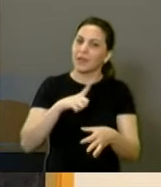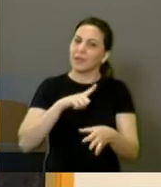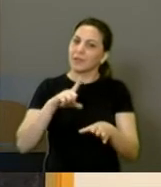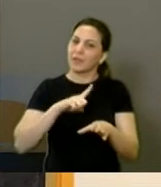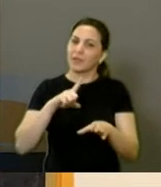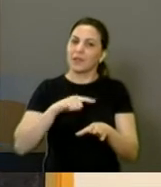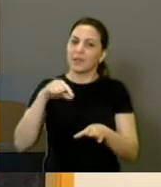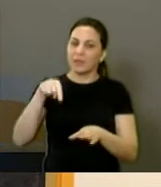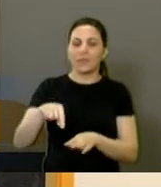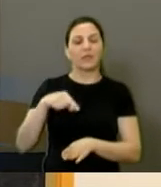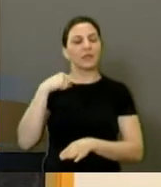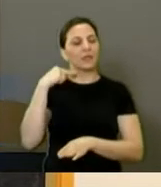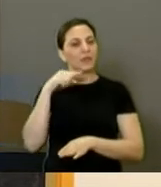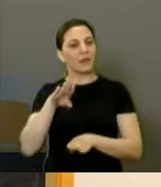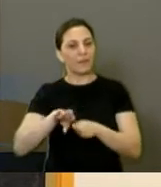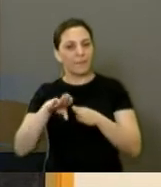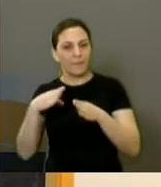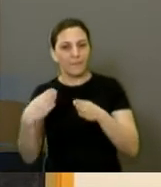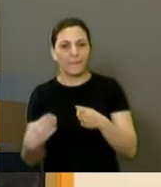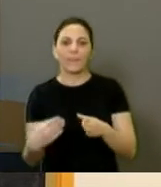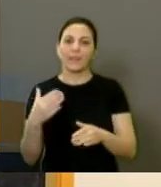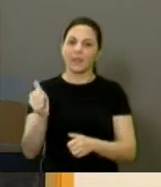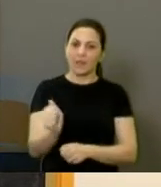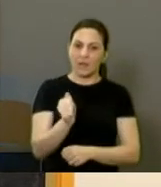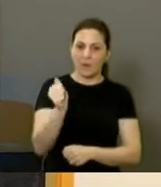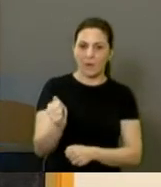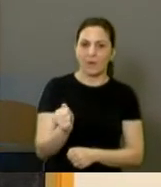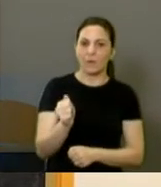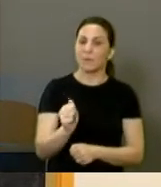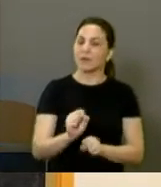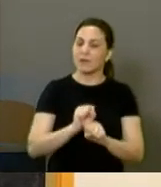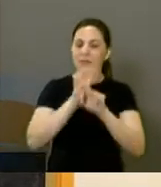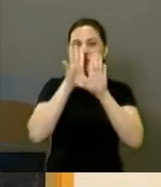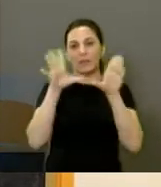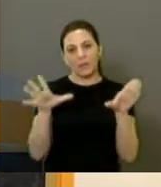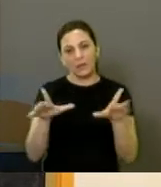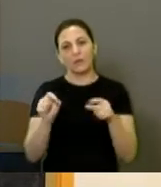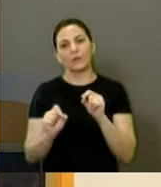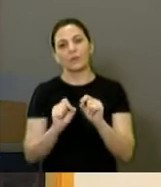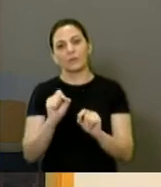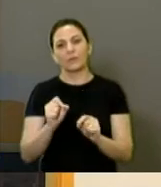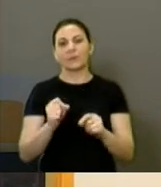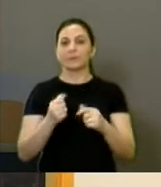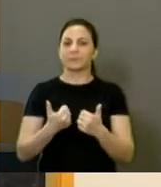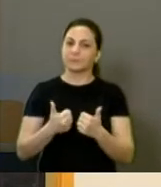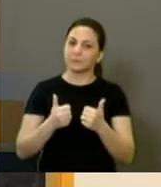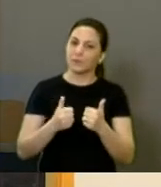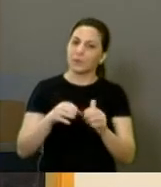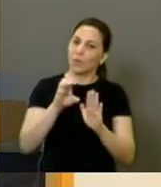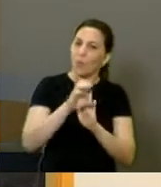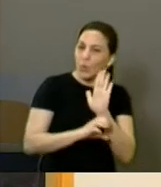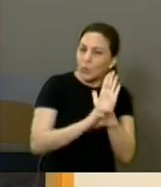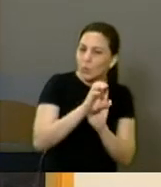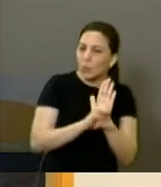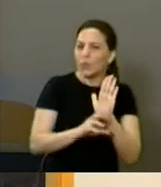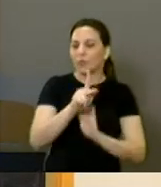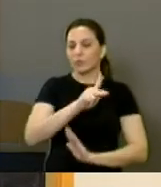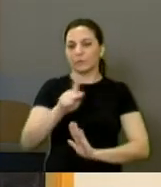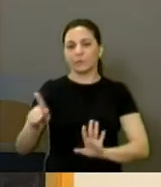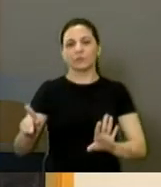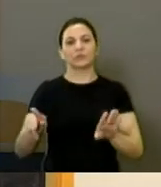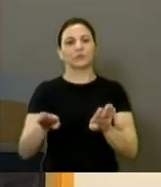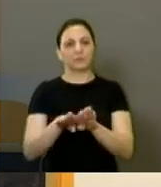no nosso Parlamento de Araraquara, e, obviamente, em função da trajetória, do currículo do professor.